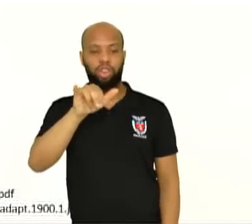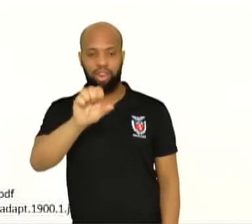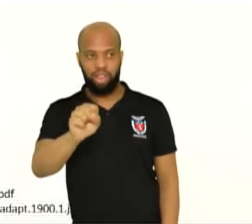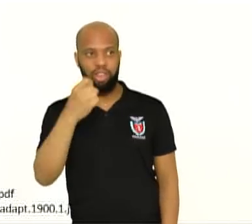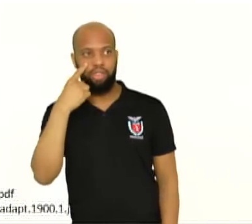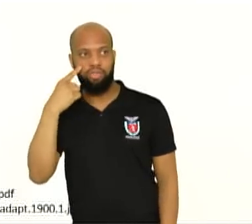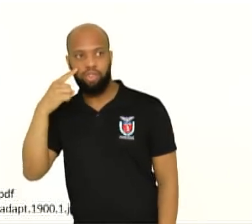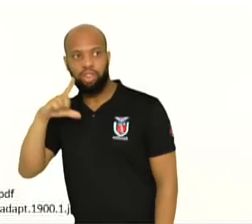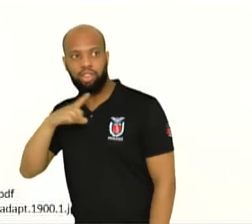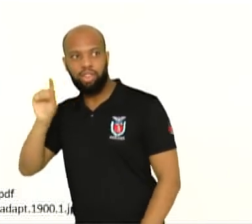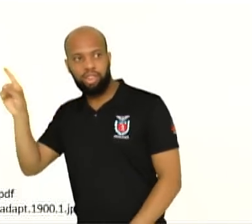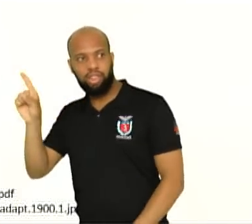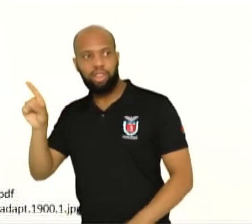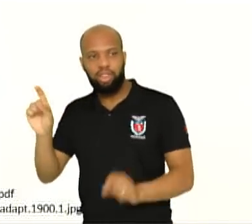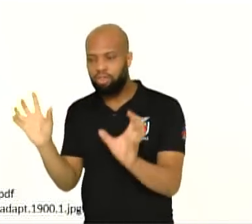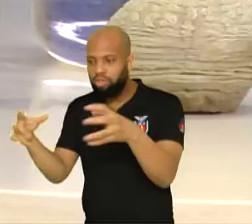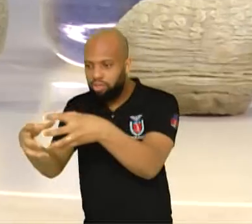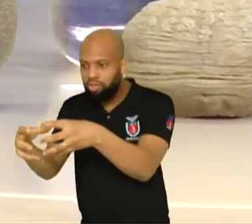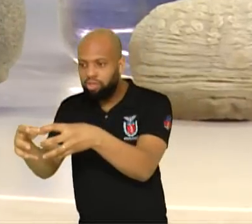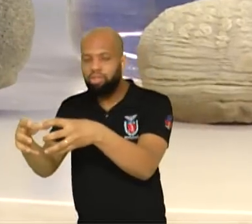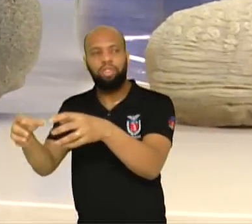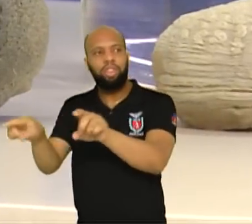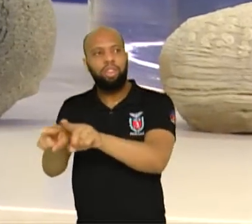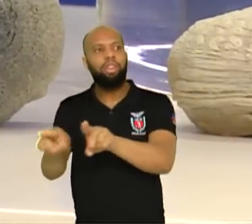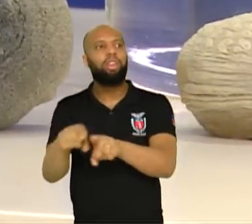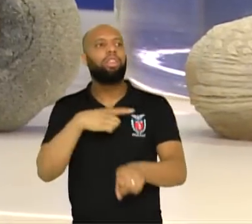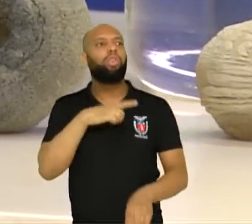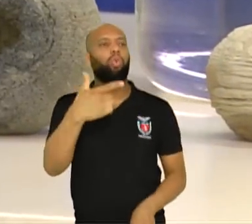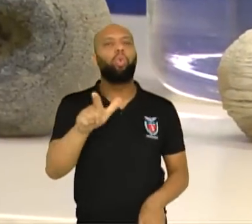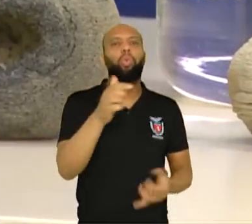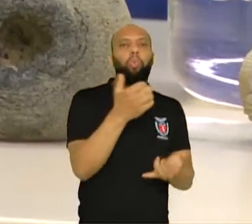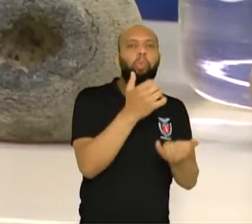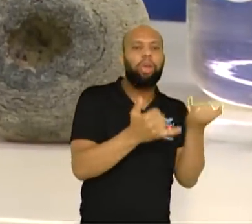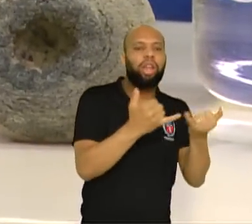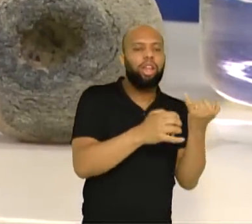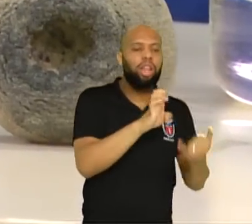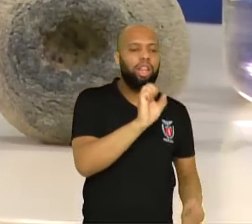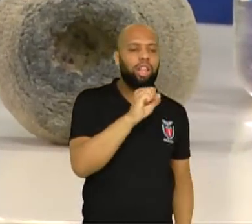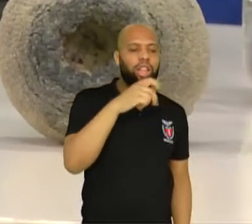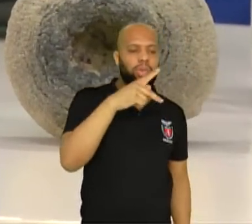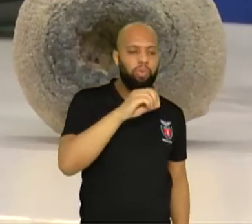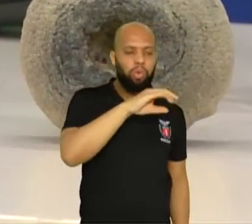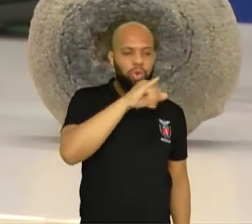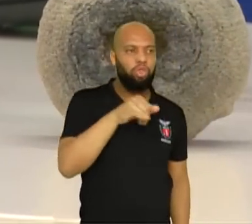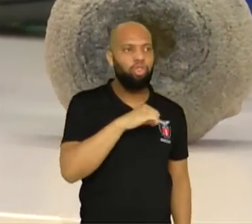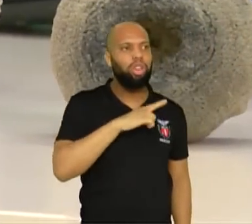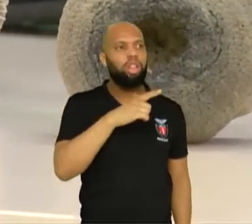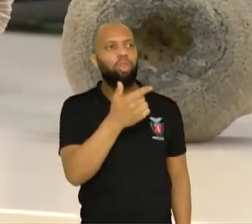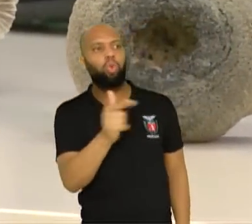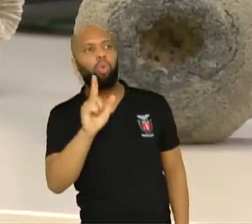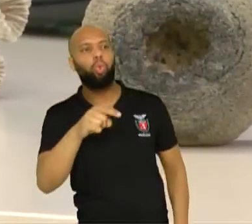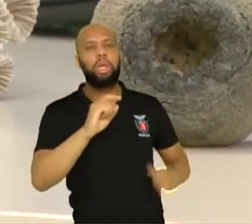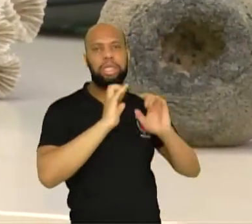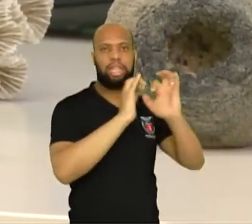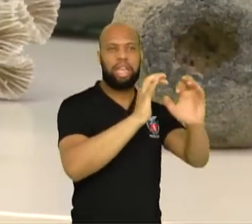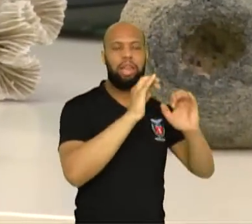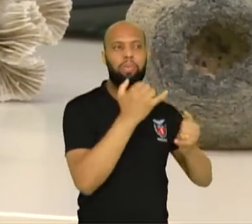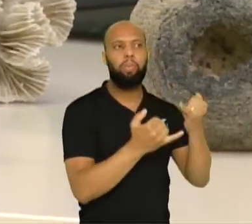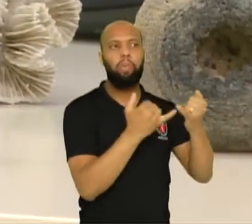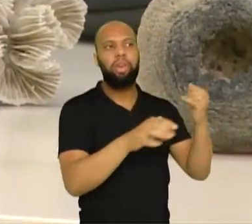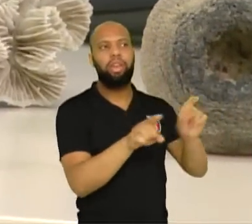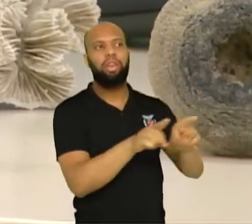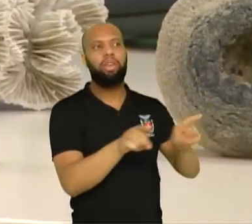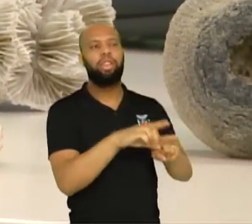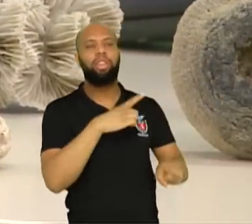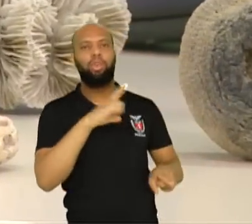esse coralzinho redondinho, esse outro que parece uma esponja, esse outro que é um coral cérebro e esse outro aqui